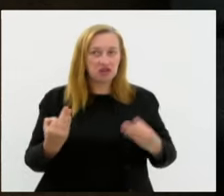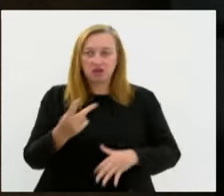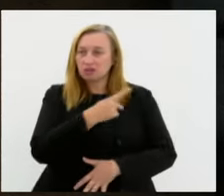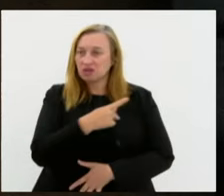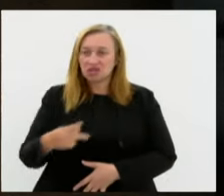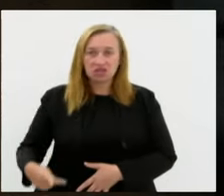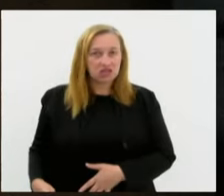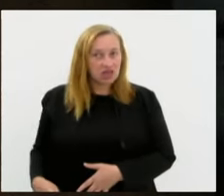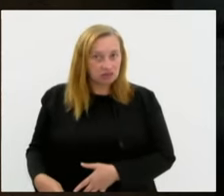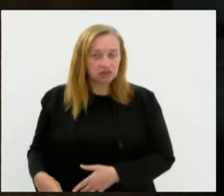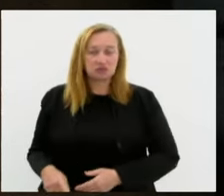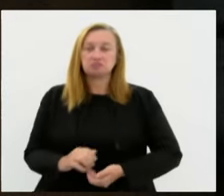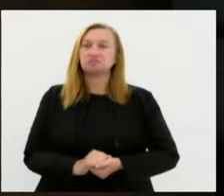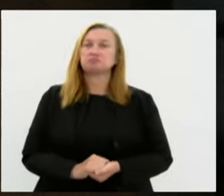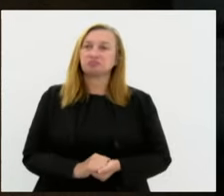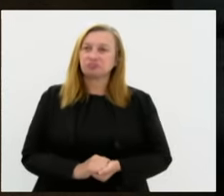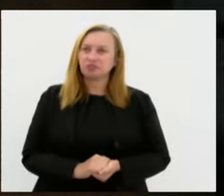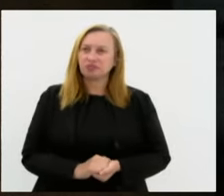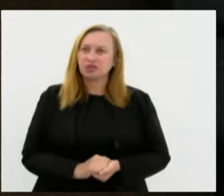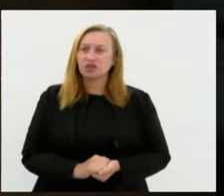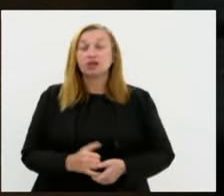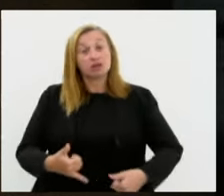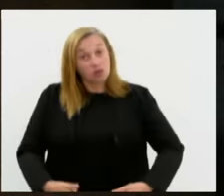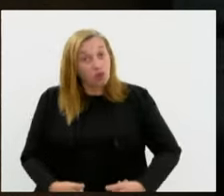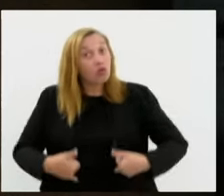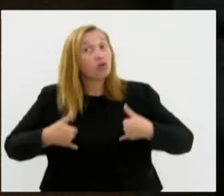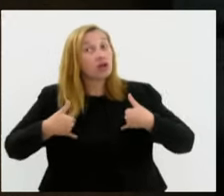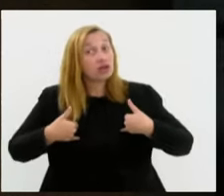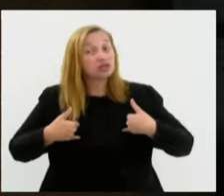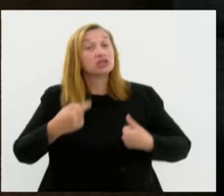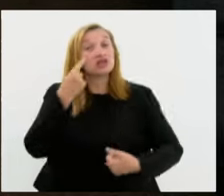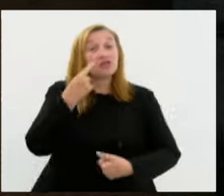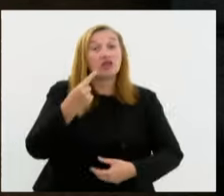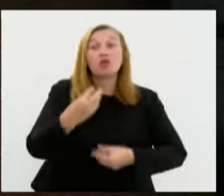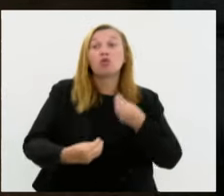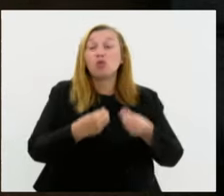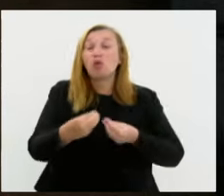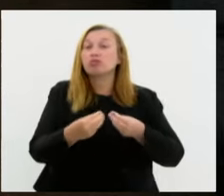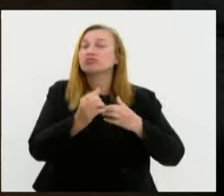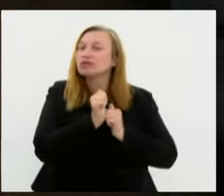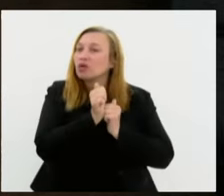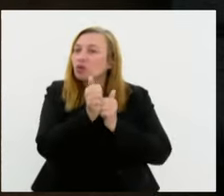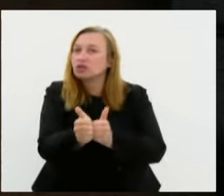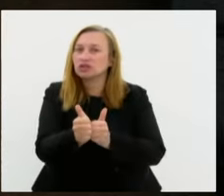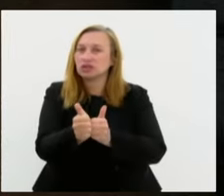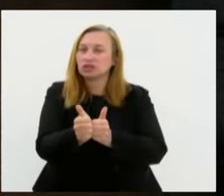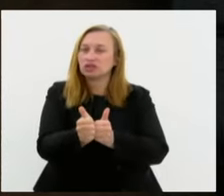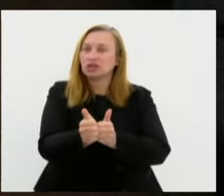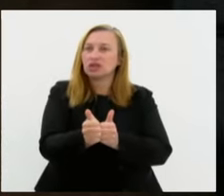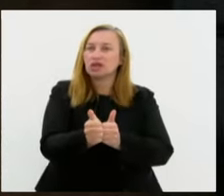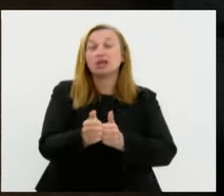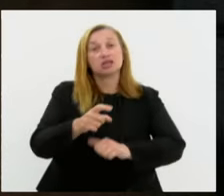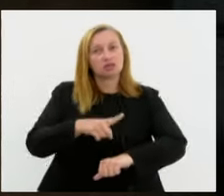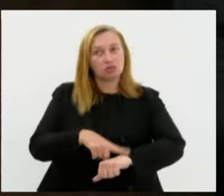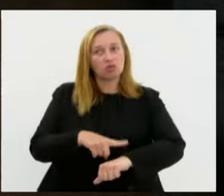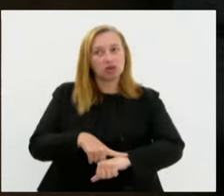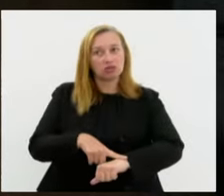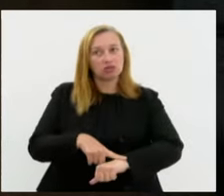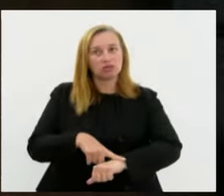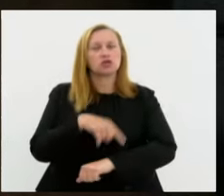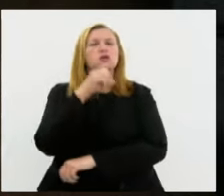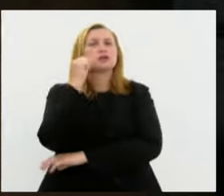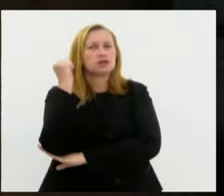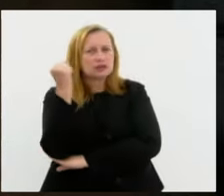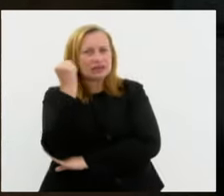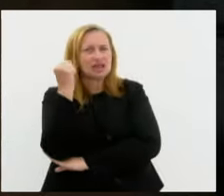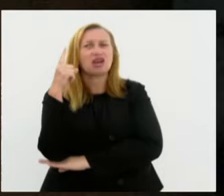extraordinário, e ele se orgulharia de ver como é que o senhor está conduzindo esse episódio, que é espinhoso.